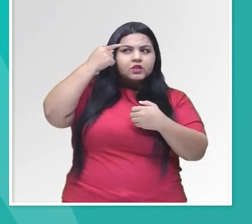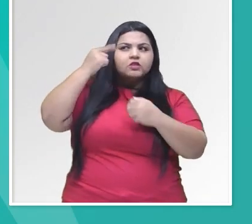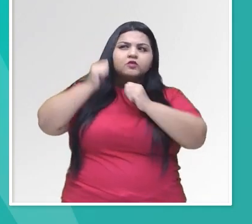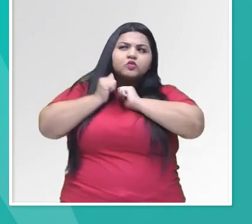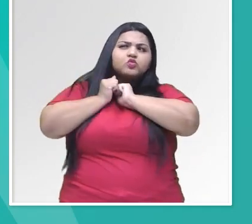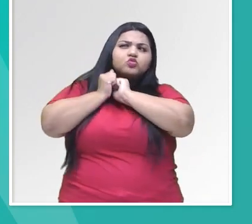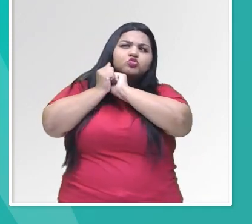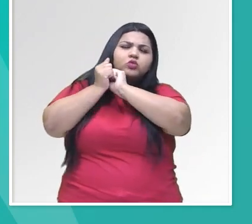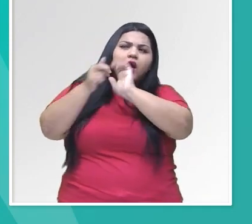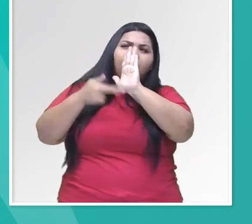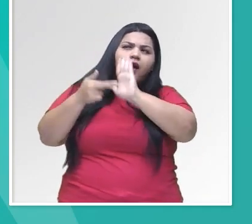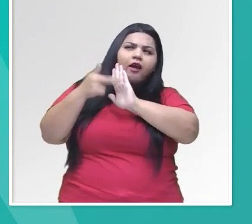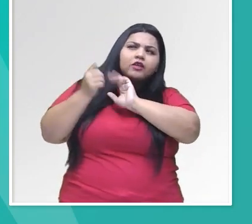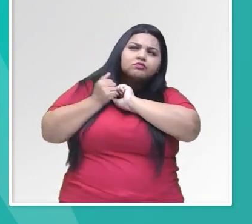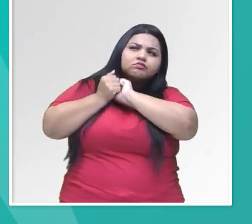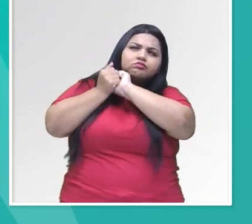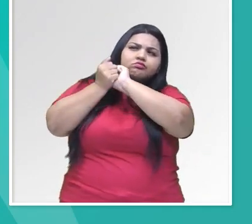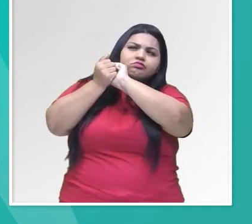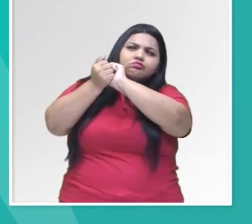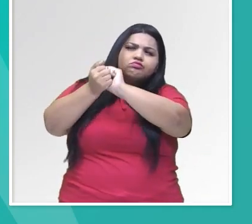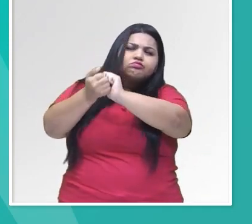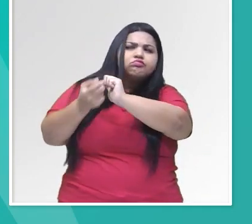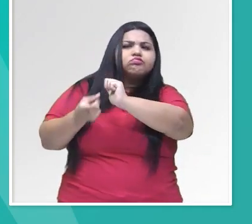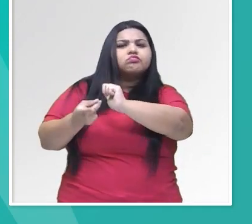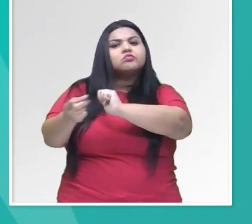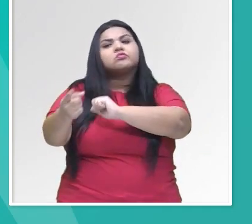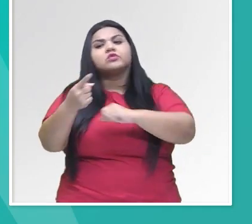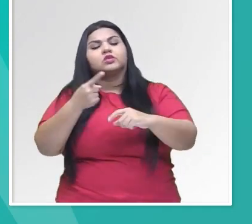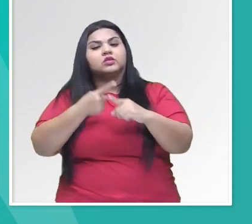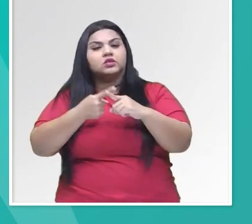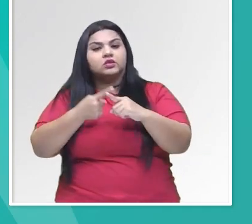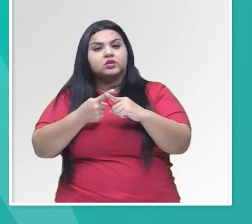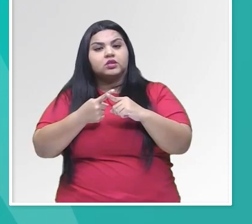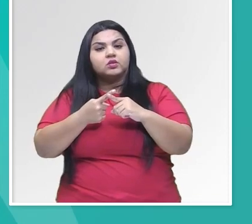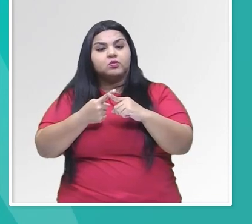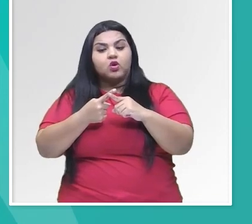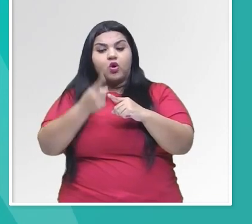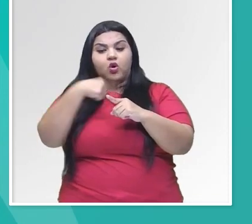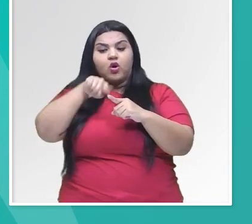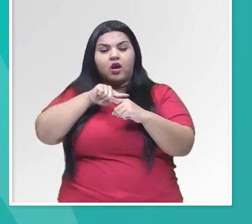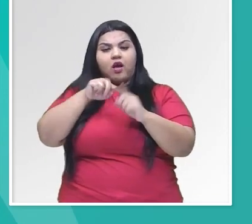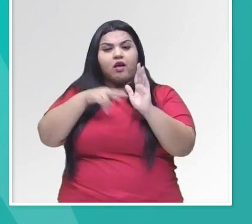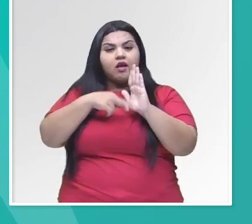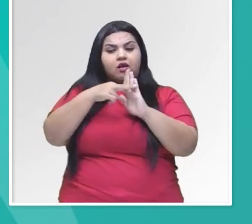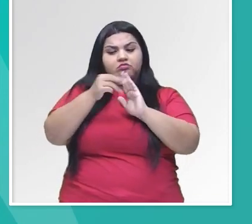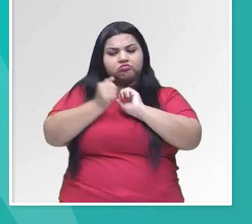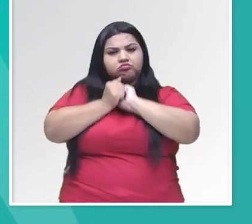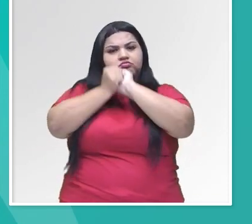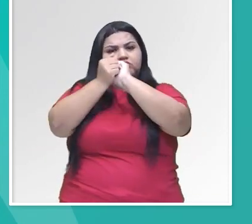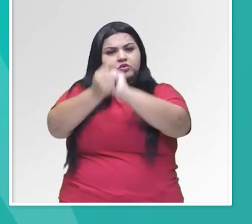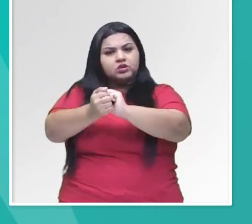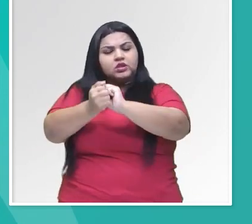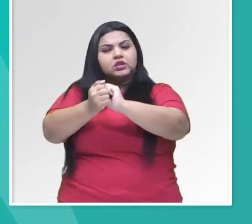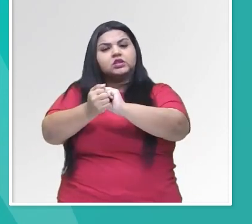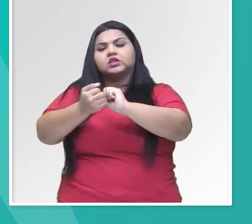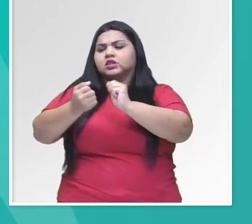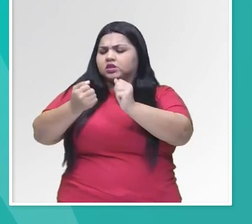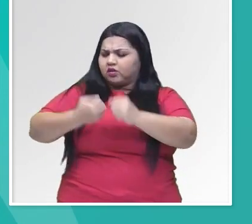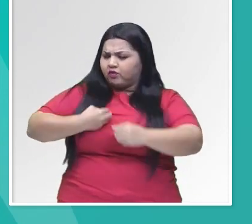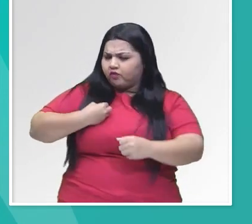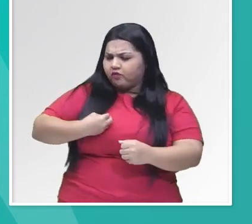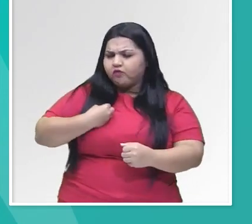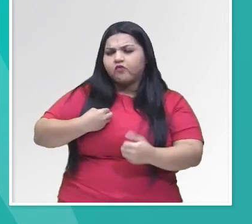o resto da nossa vida. Por quê? Porque elas nos acompanharão na convivência,